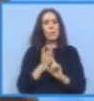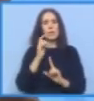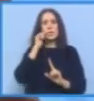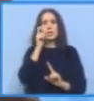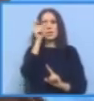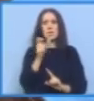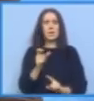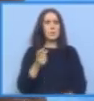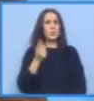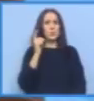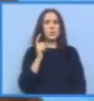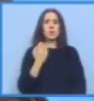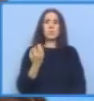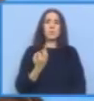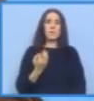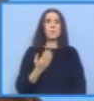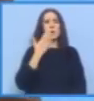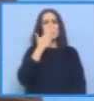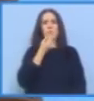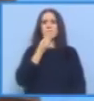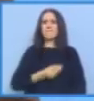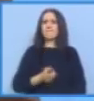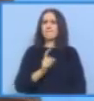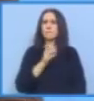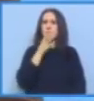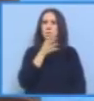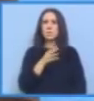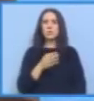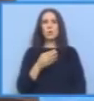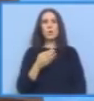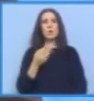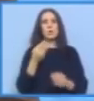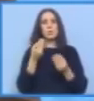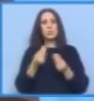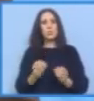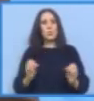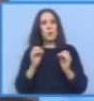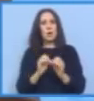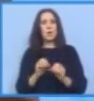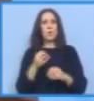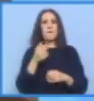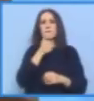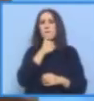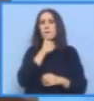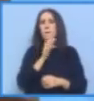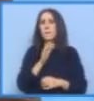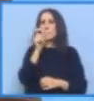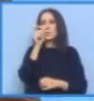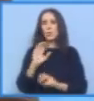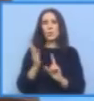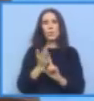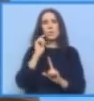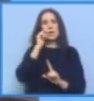seja. Condenar atitudes ou situações de injustiça, de violência, etc., mas não condenar a outra pessoa,